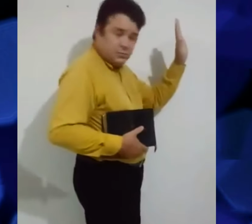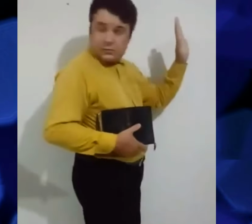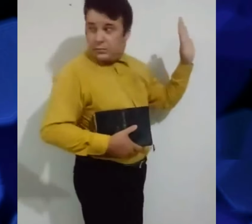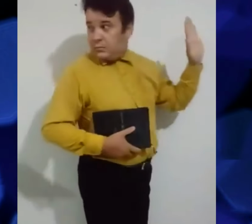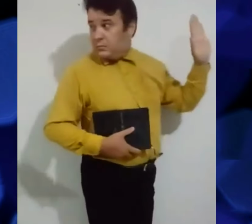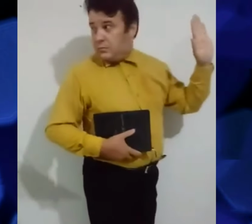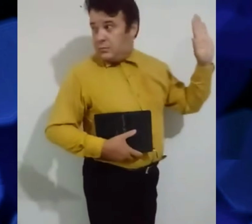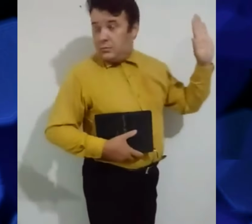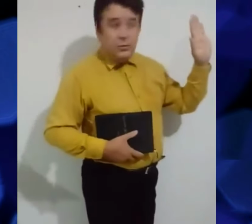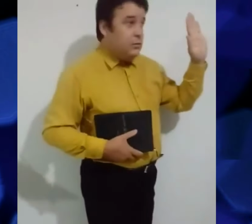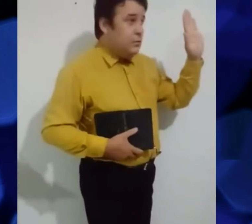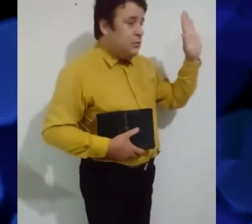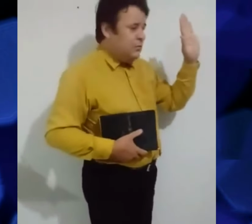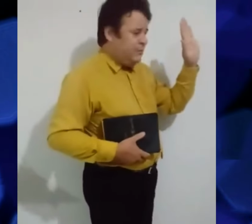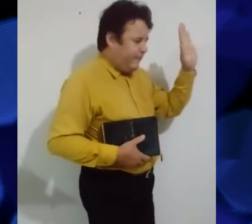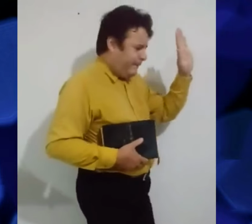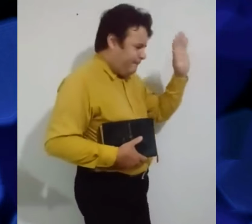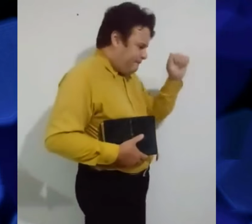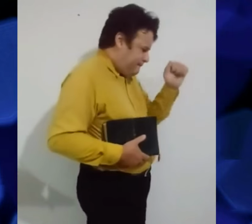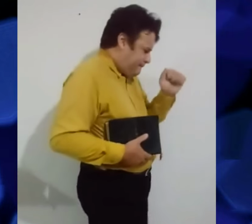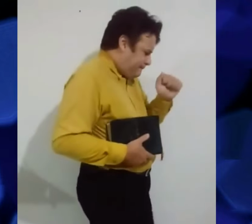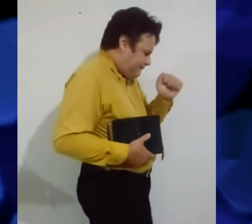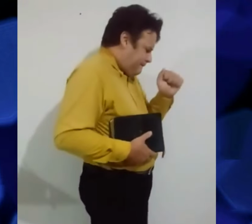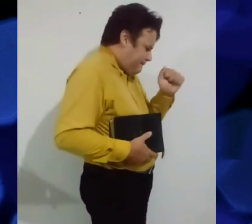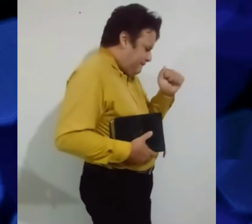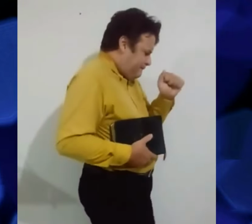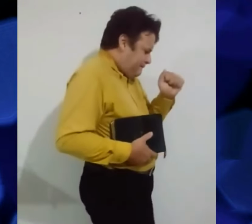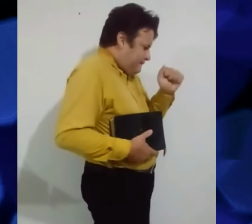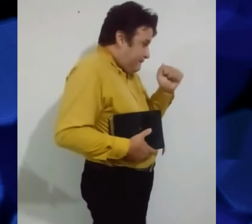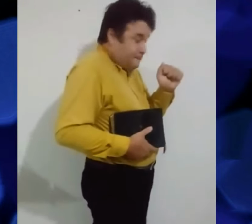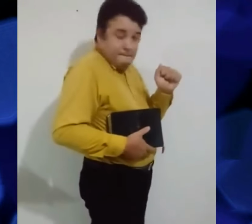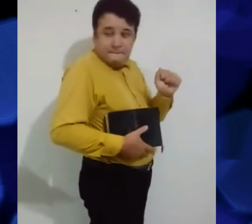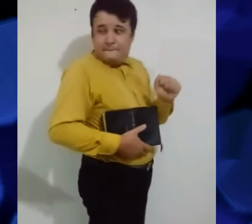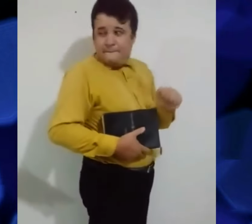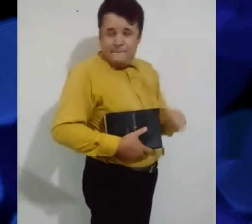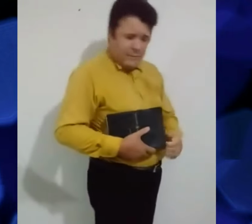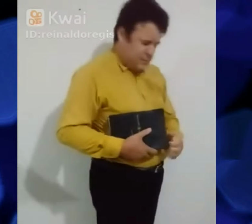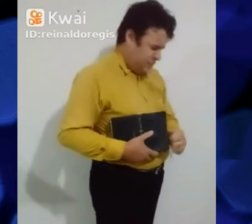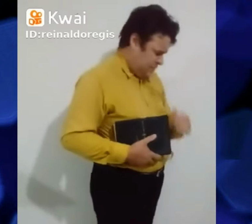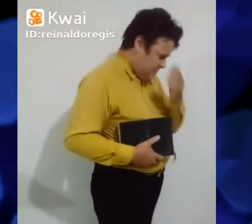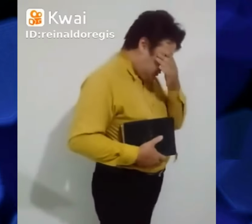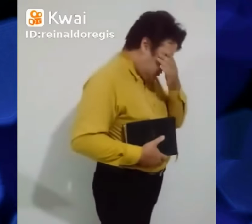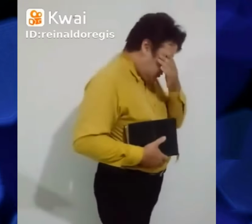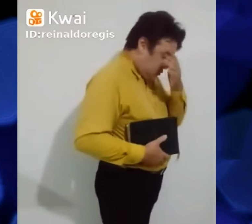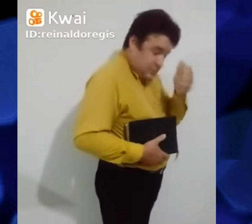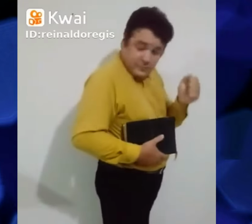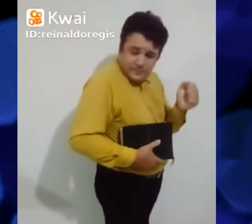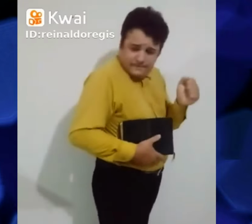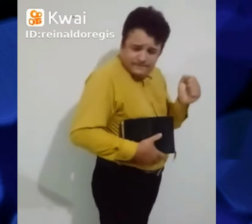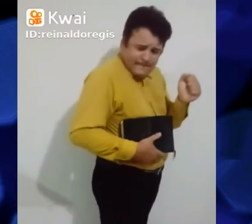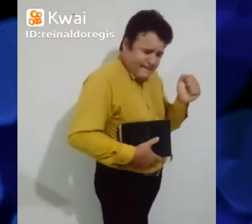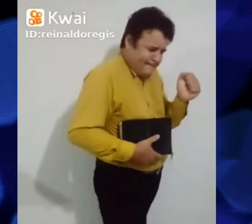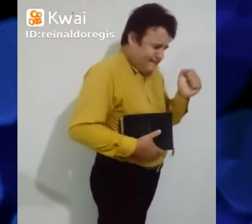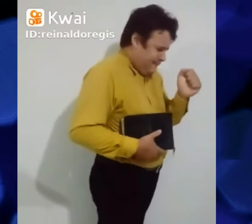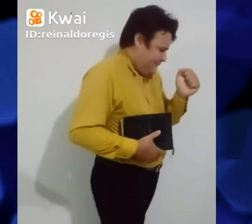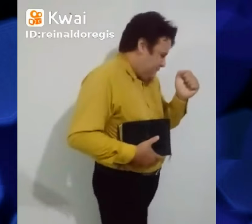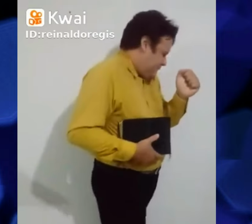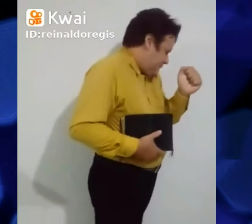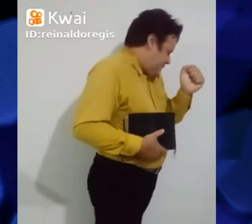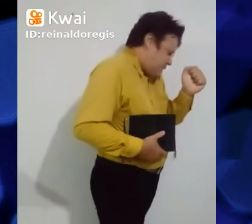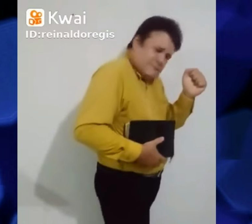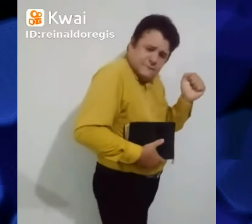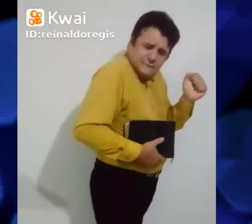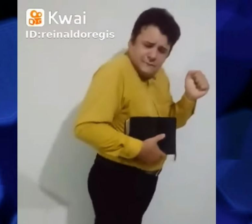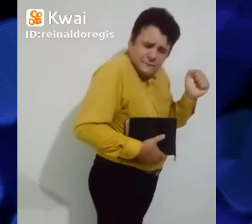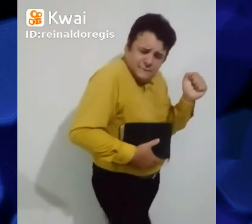Esperando que o irmão realmente não seja falso, que escuta o forró do lado da igreja e segue o ritmo do forró